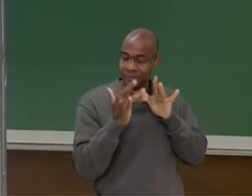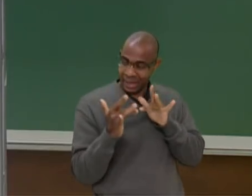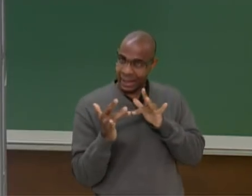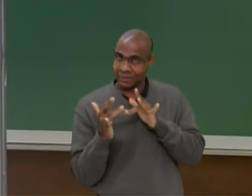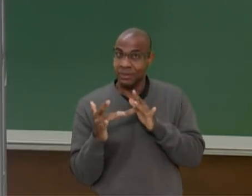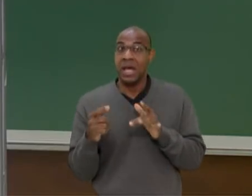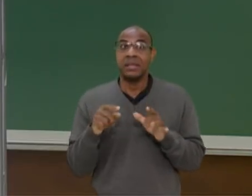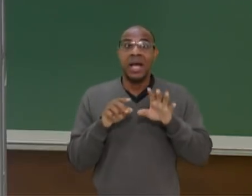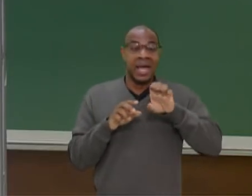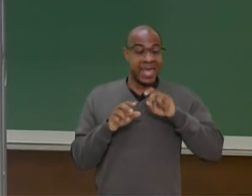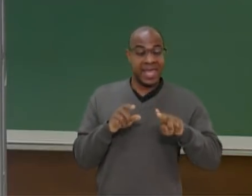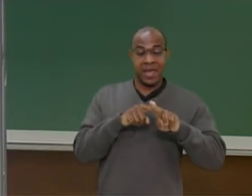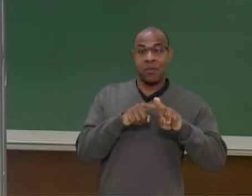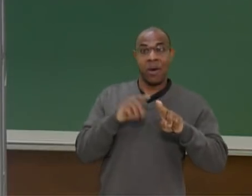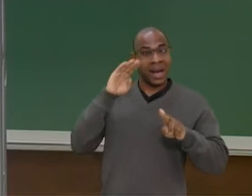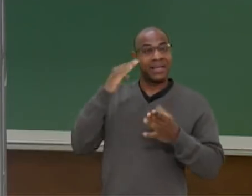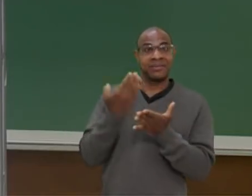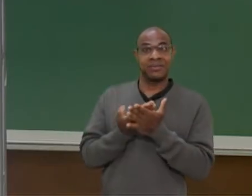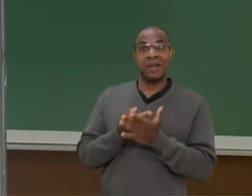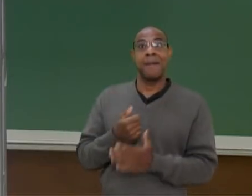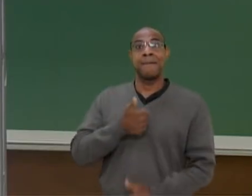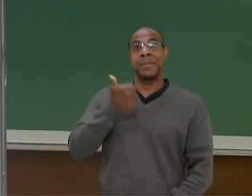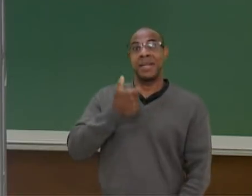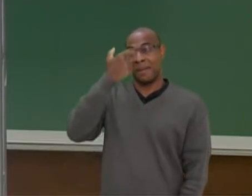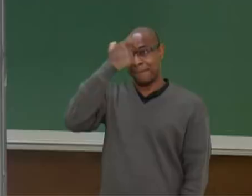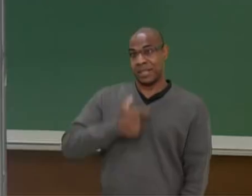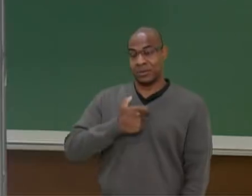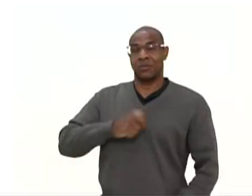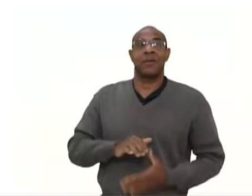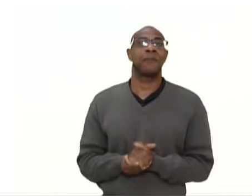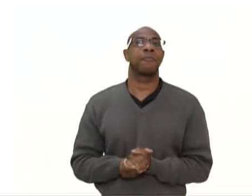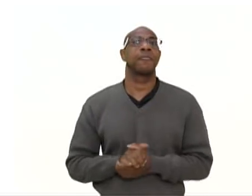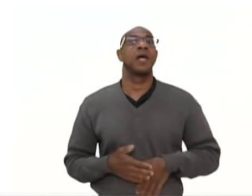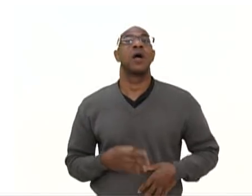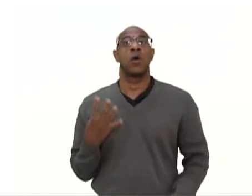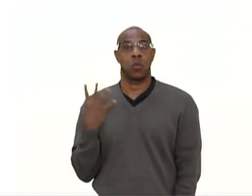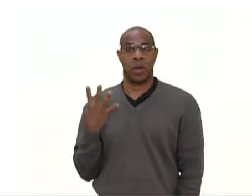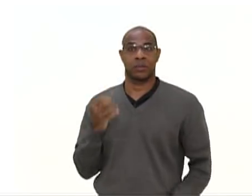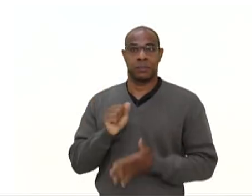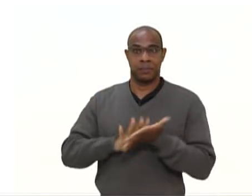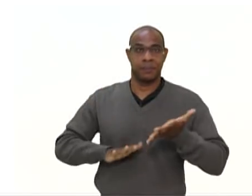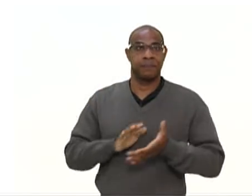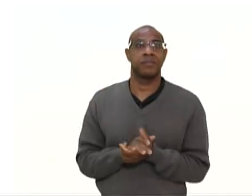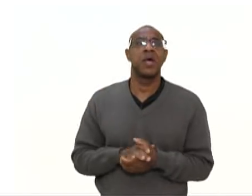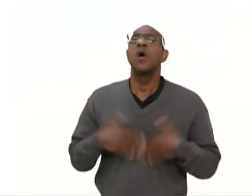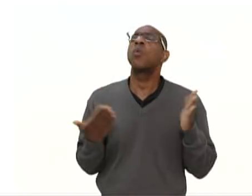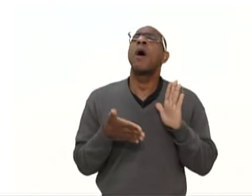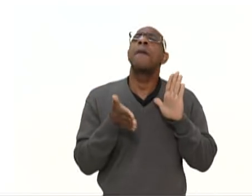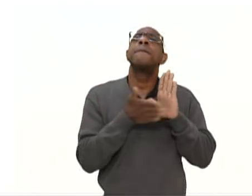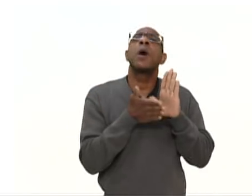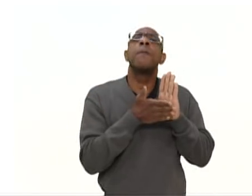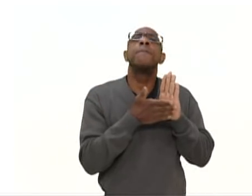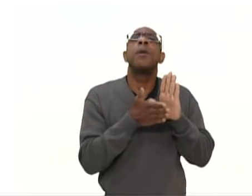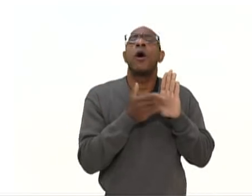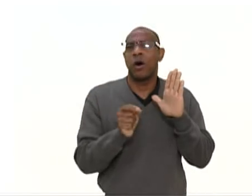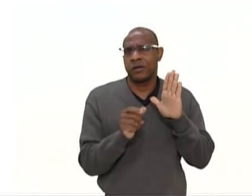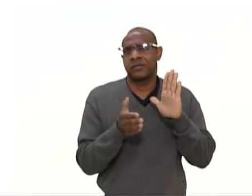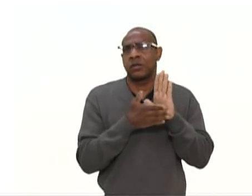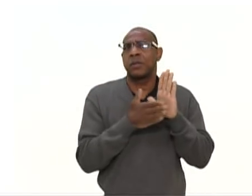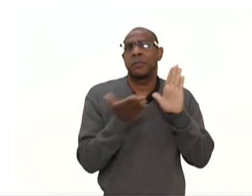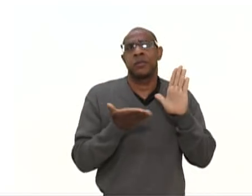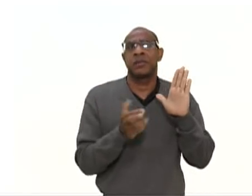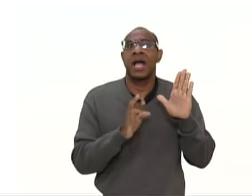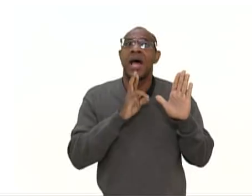está em primeira pessoa. Próxima questão, 4. Qual a proposta da solução da